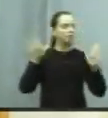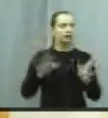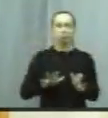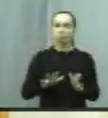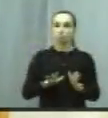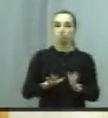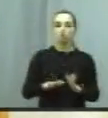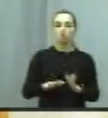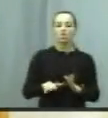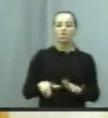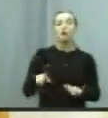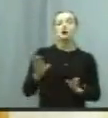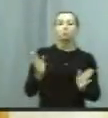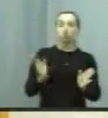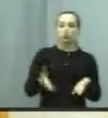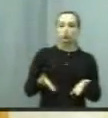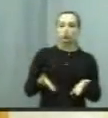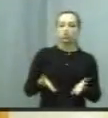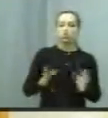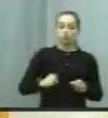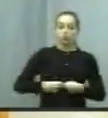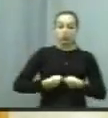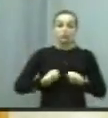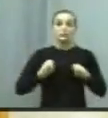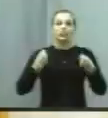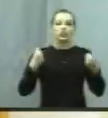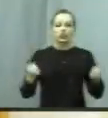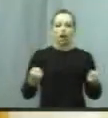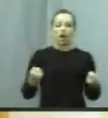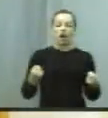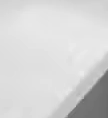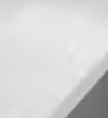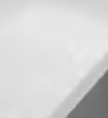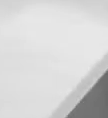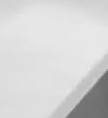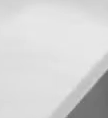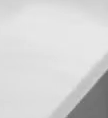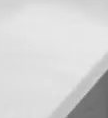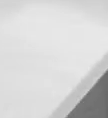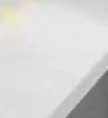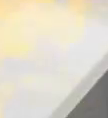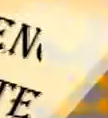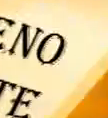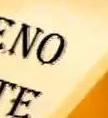história é que quando tem vontade resolve quando não tem brilhado em karim